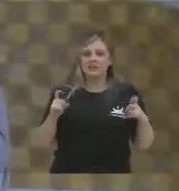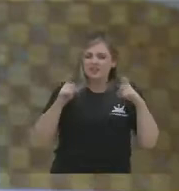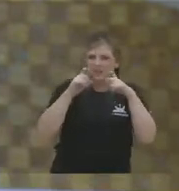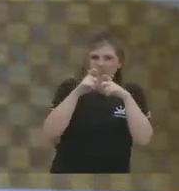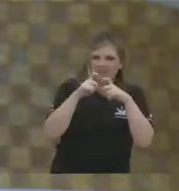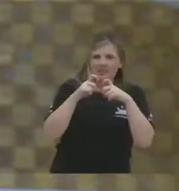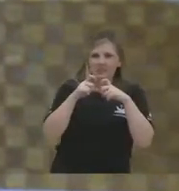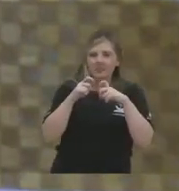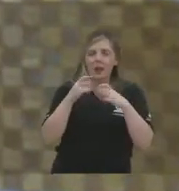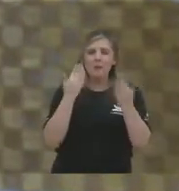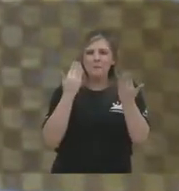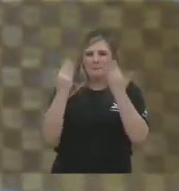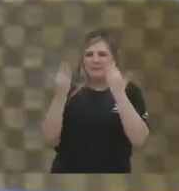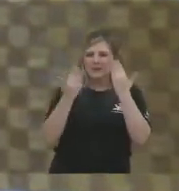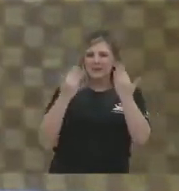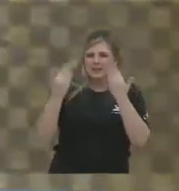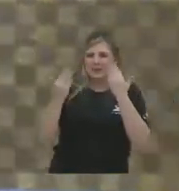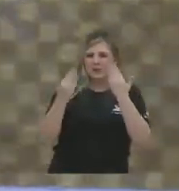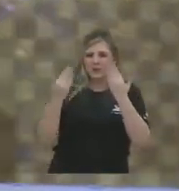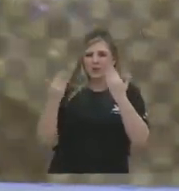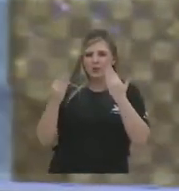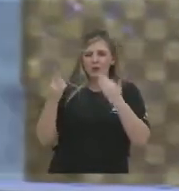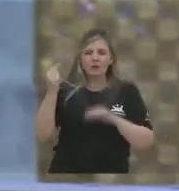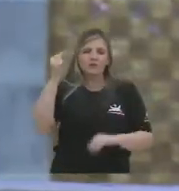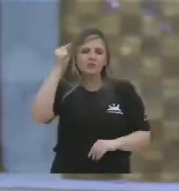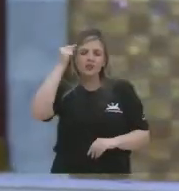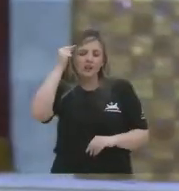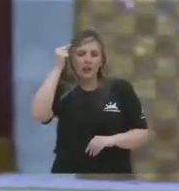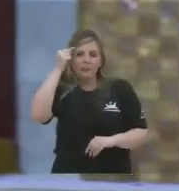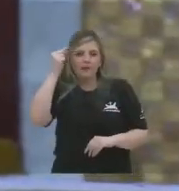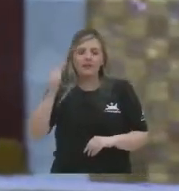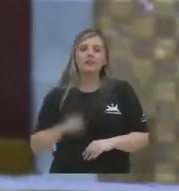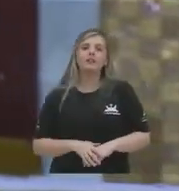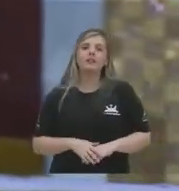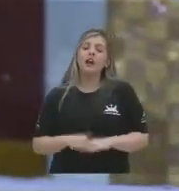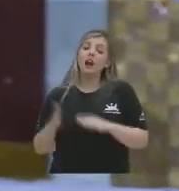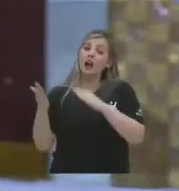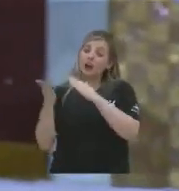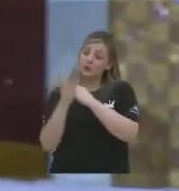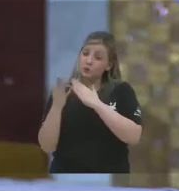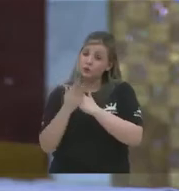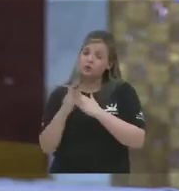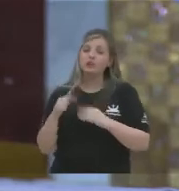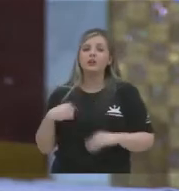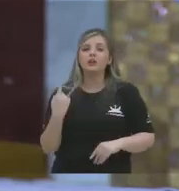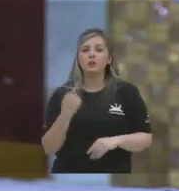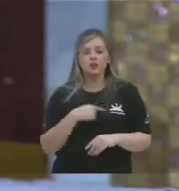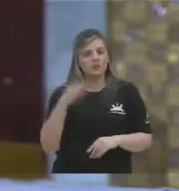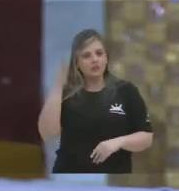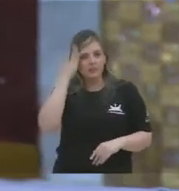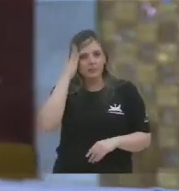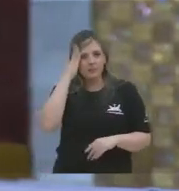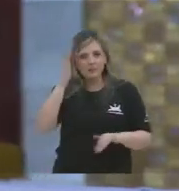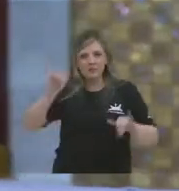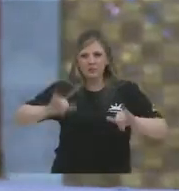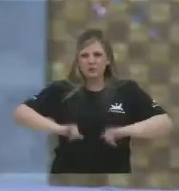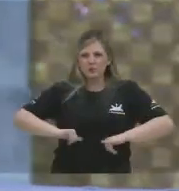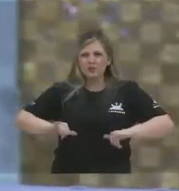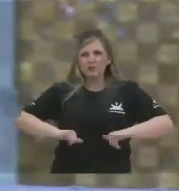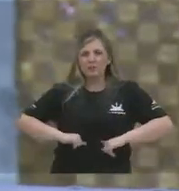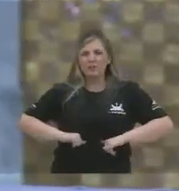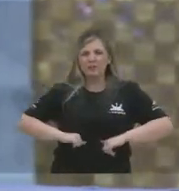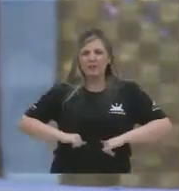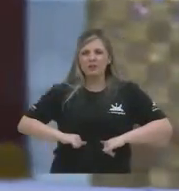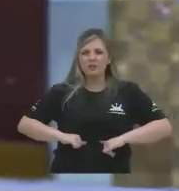a compreensão da mente que ajuda. Nós sabemos de onde vem o sofrimento hoje. Quem tem, por